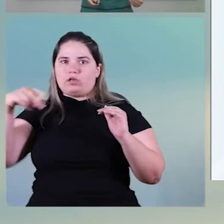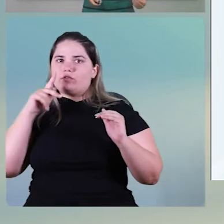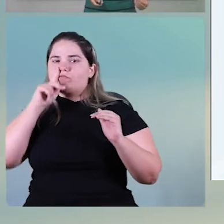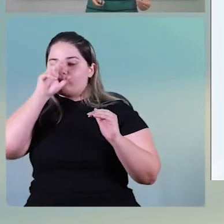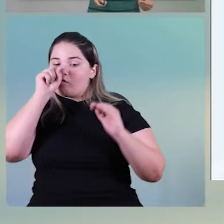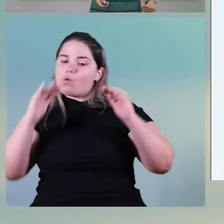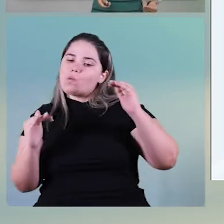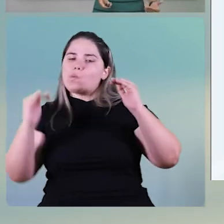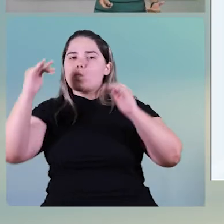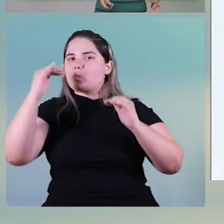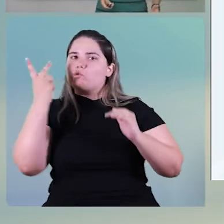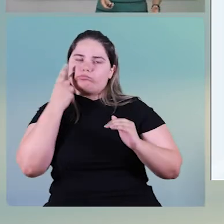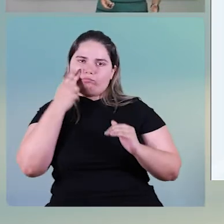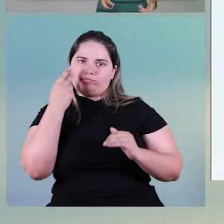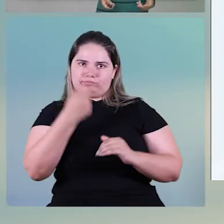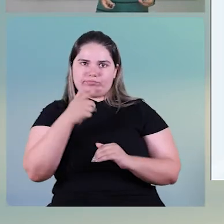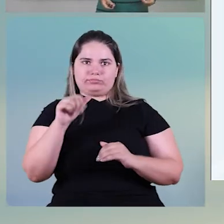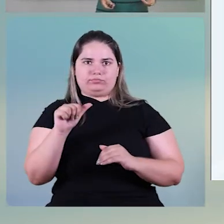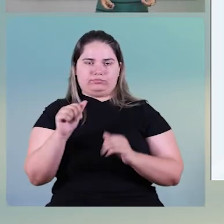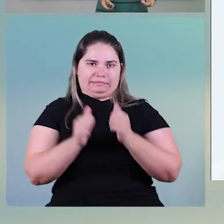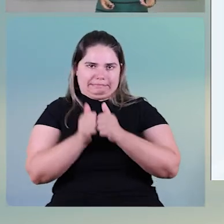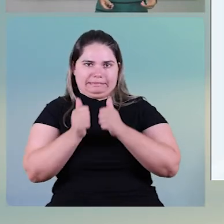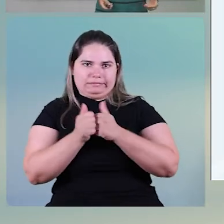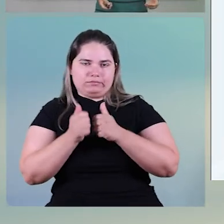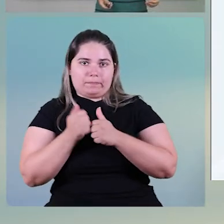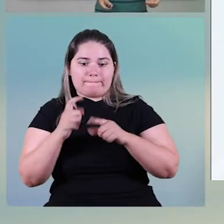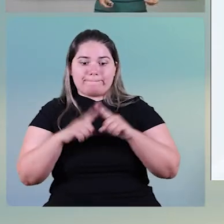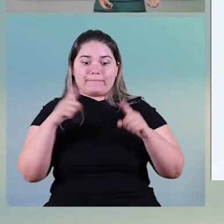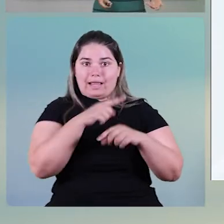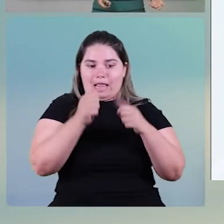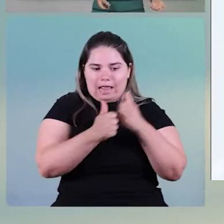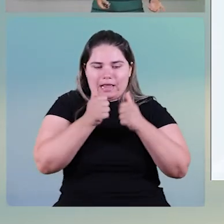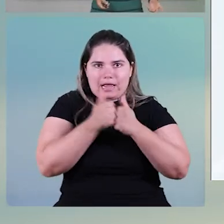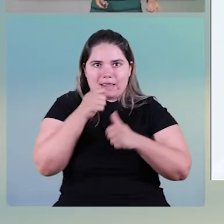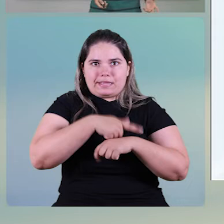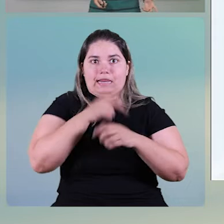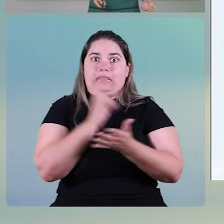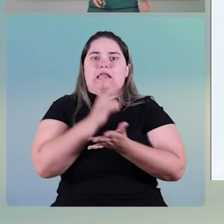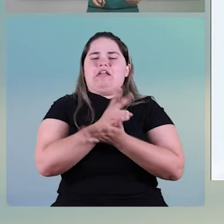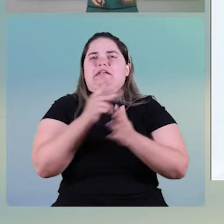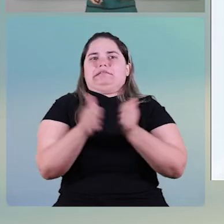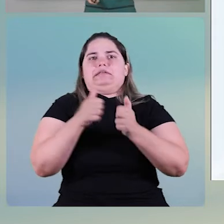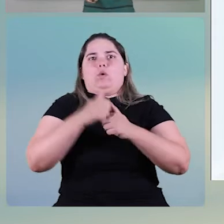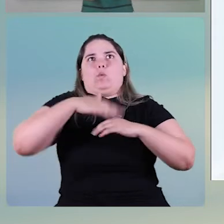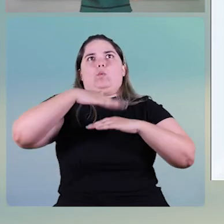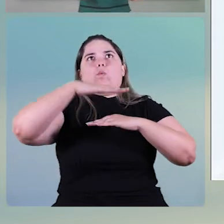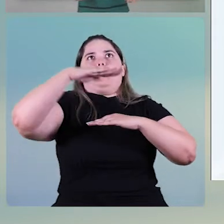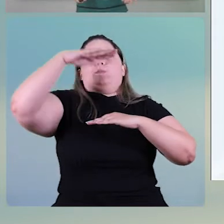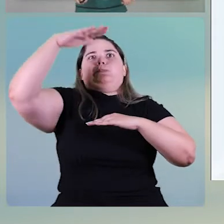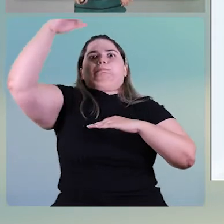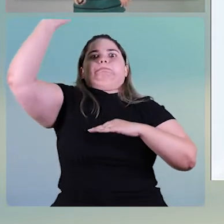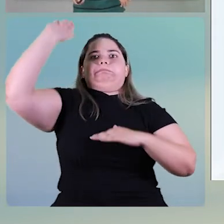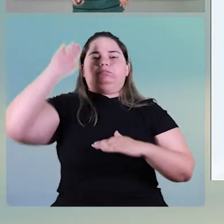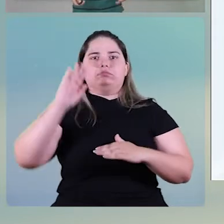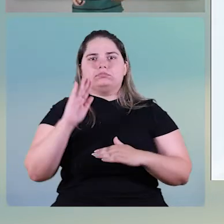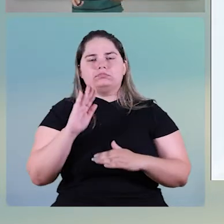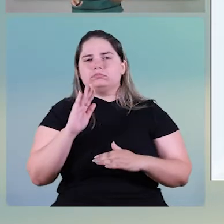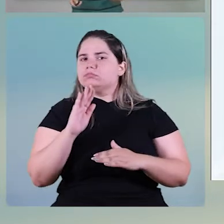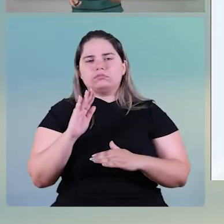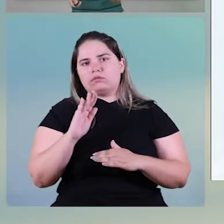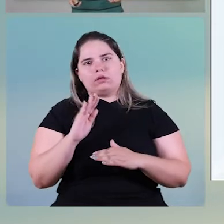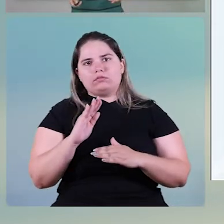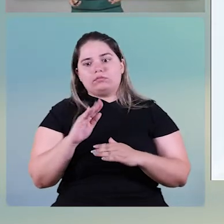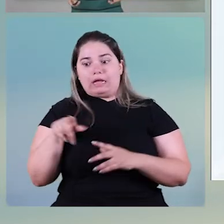essa força de atrito ela não pode crescer indefinidamente. A força motora, teoricamente, pode